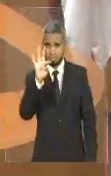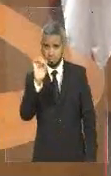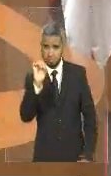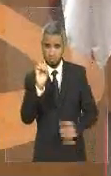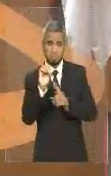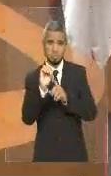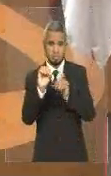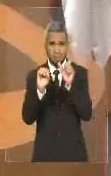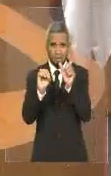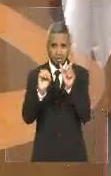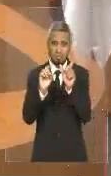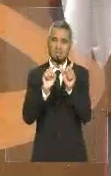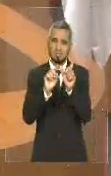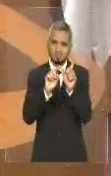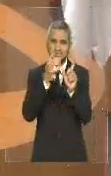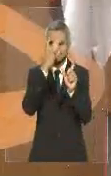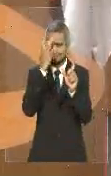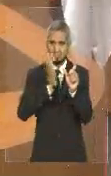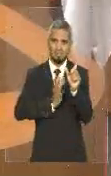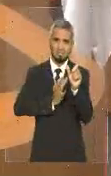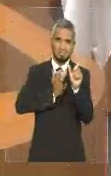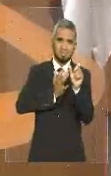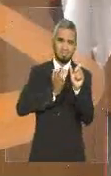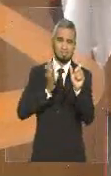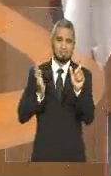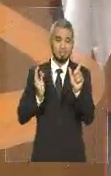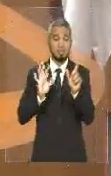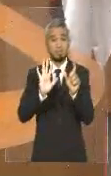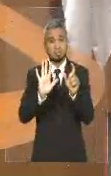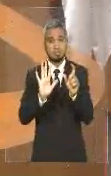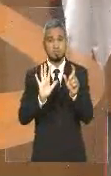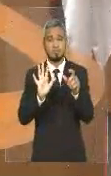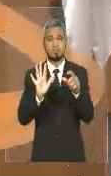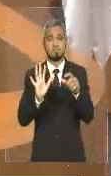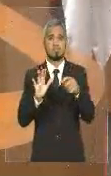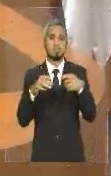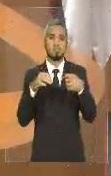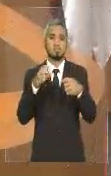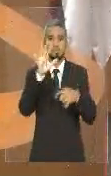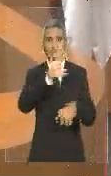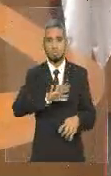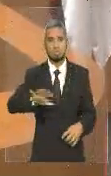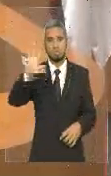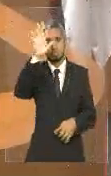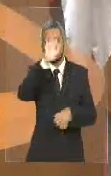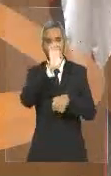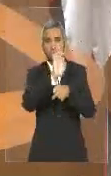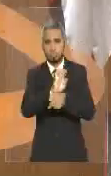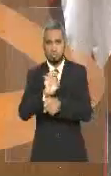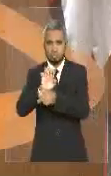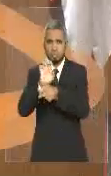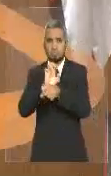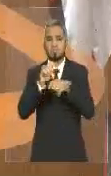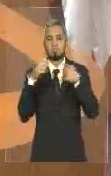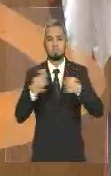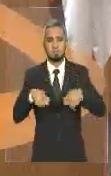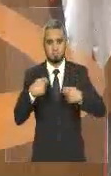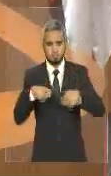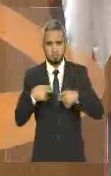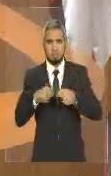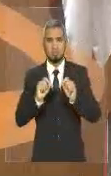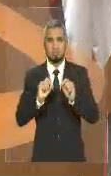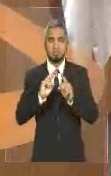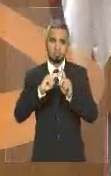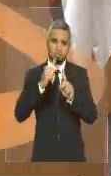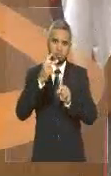Agora, claro que foi necessário fazer ajustes e aumentar a arrecadação em todos os estados, para poder suportar o momento de